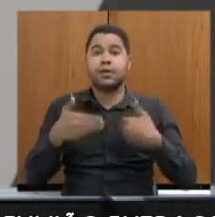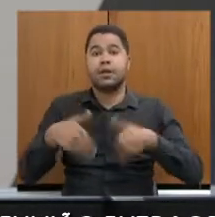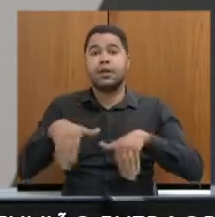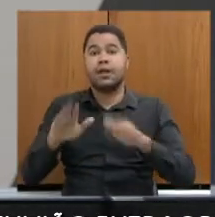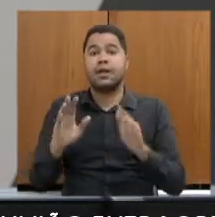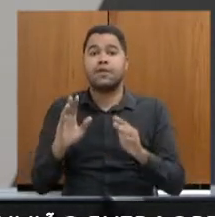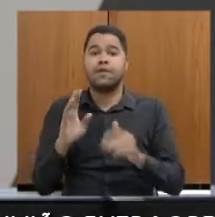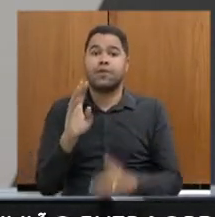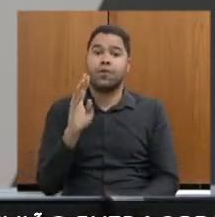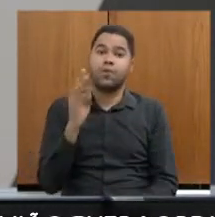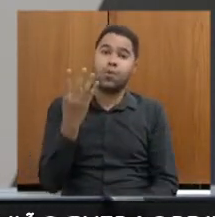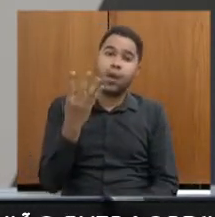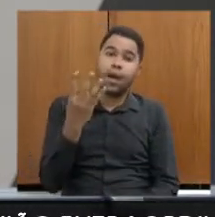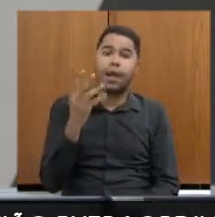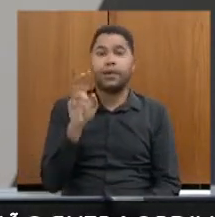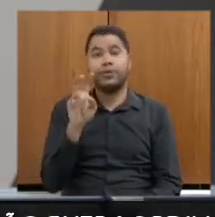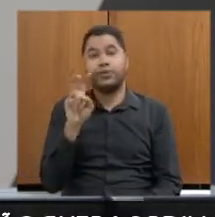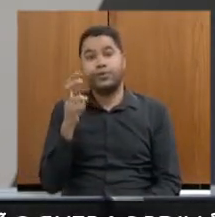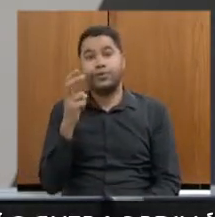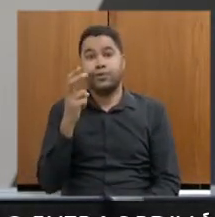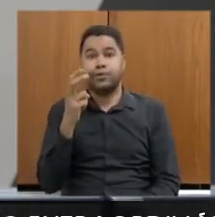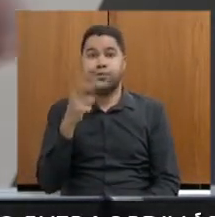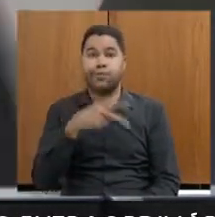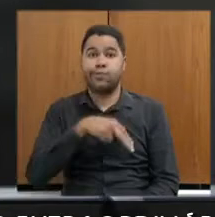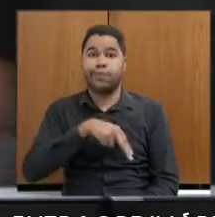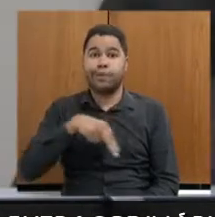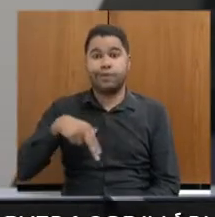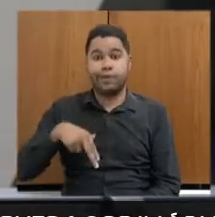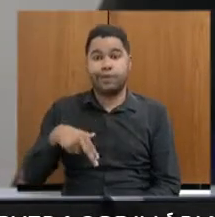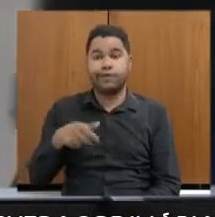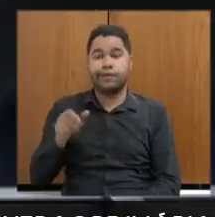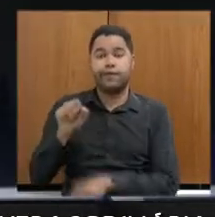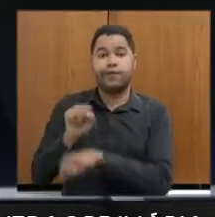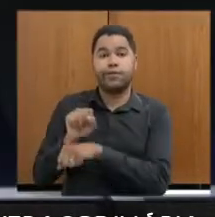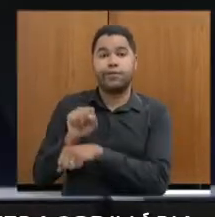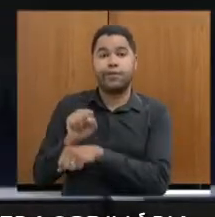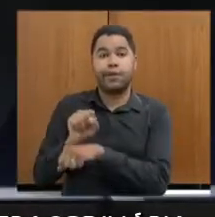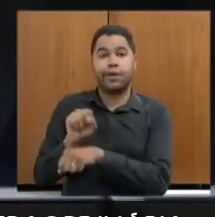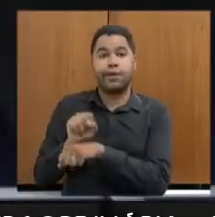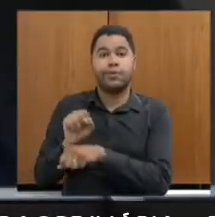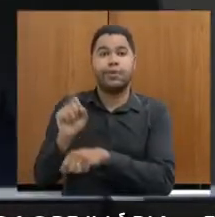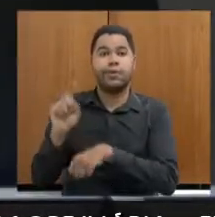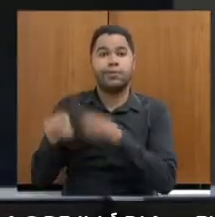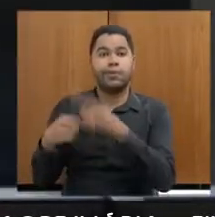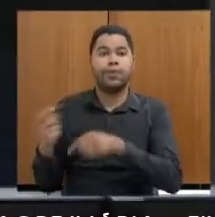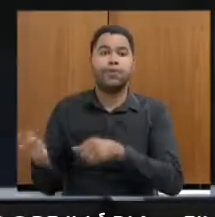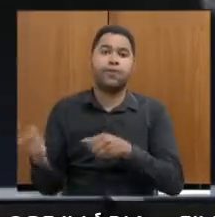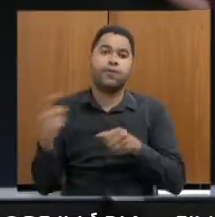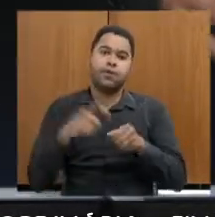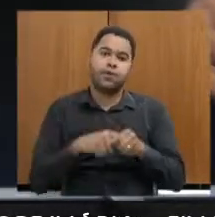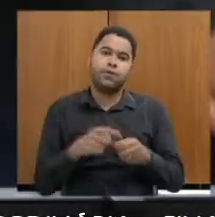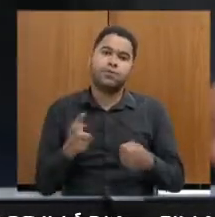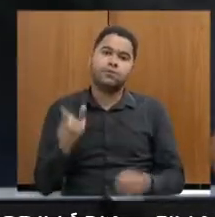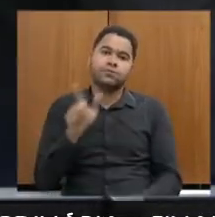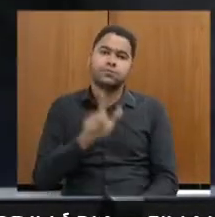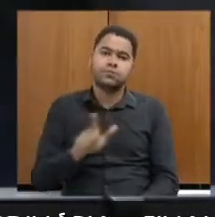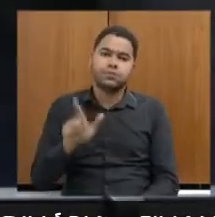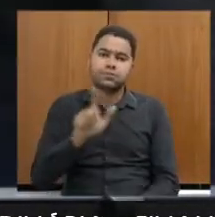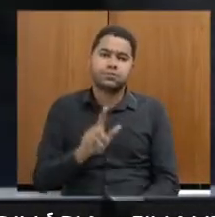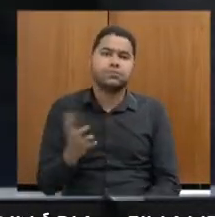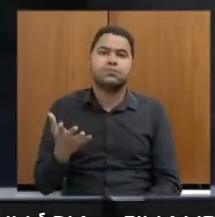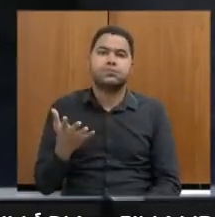e um tem que ficar esperando o outro eu acho que é uma óbvio né que nós vamos ter tratamento de